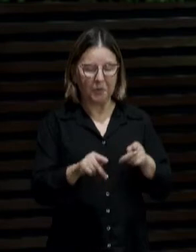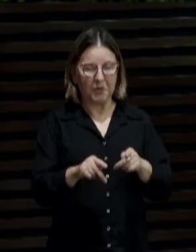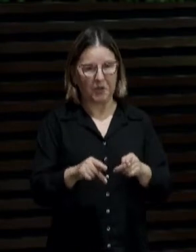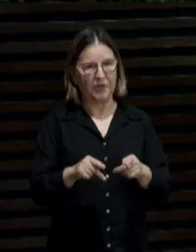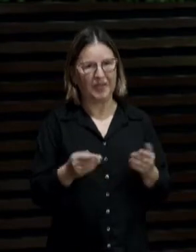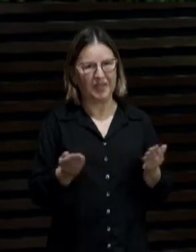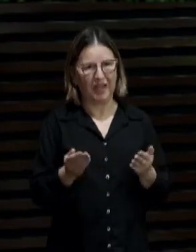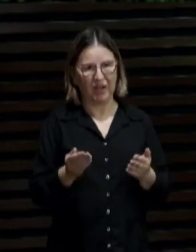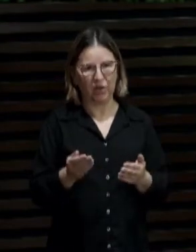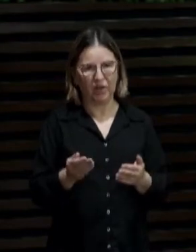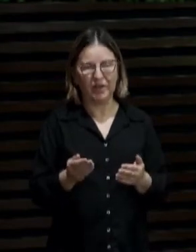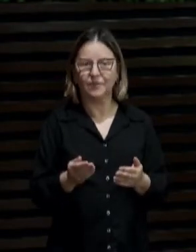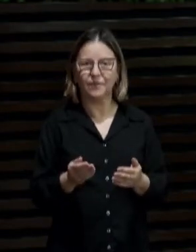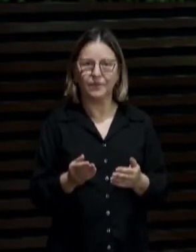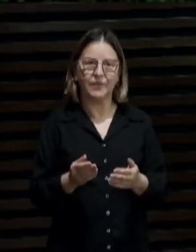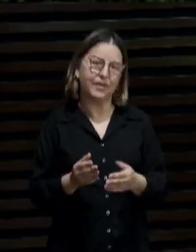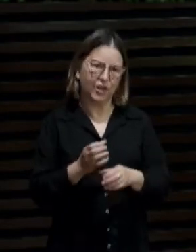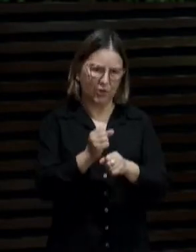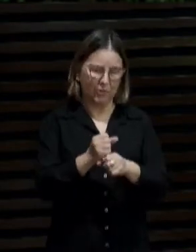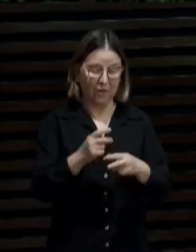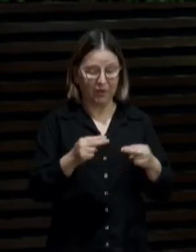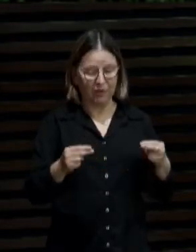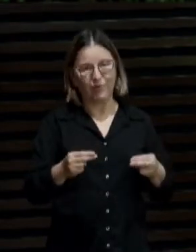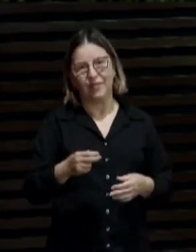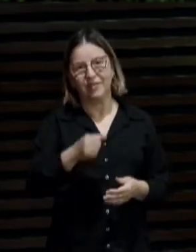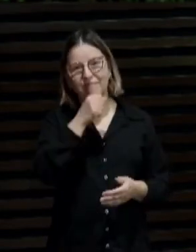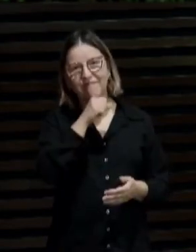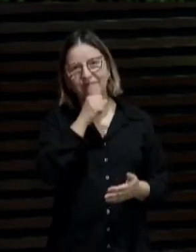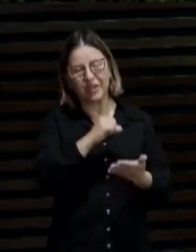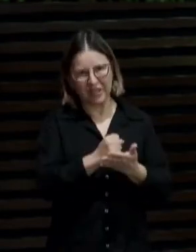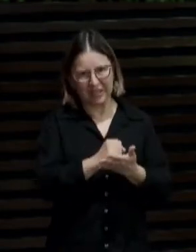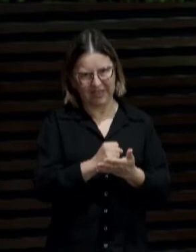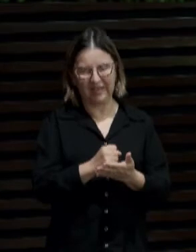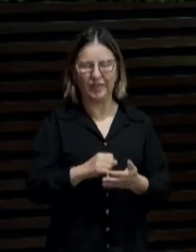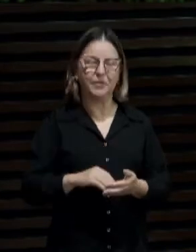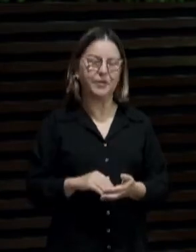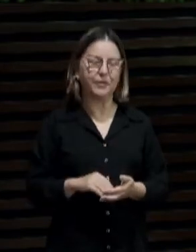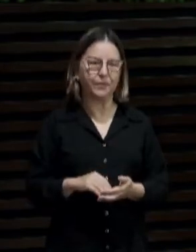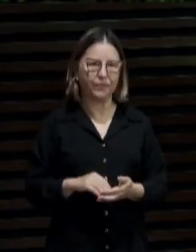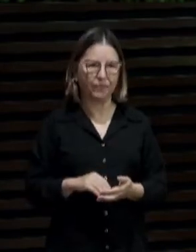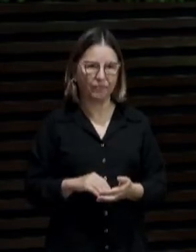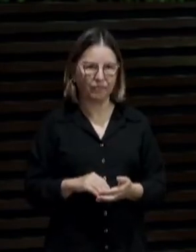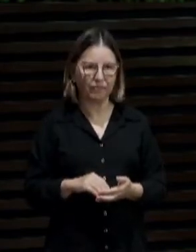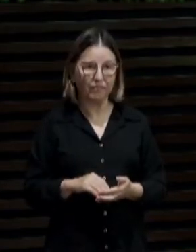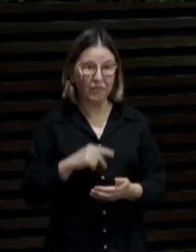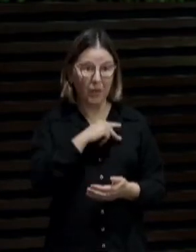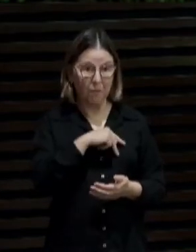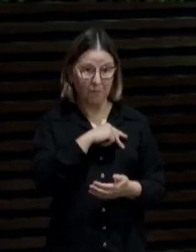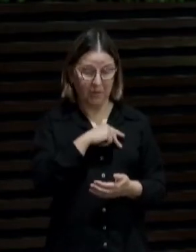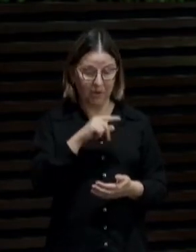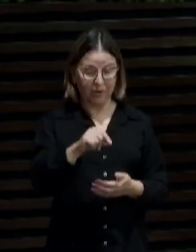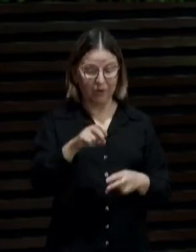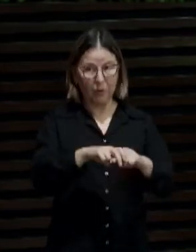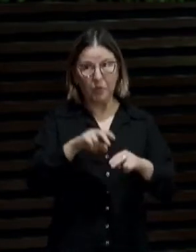a circuncisão, etc. Paulo, então, judeu de judeus e apóstolo dos gentios, é o eleito por Deus para escrever uma carta para